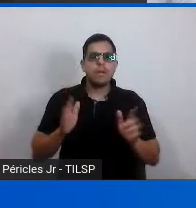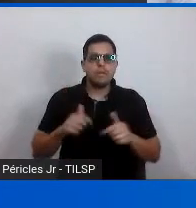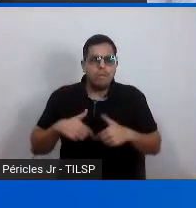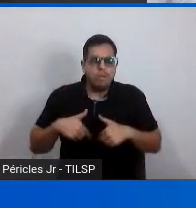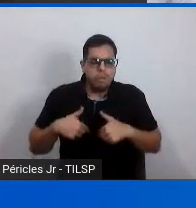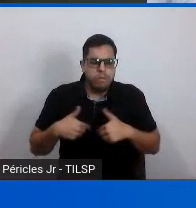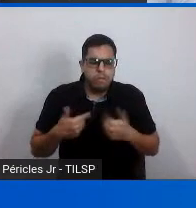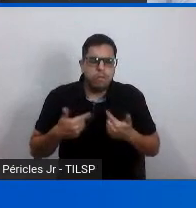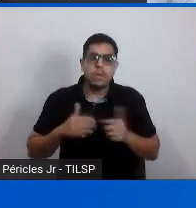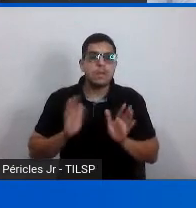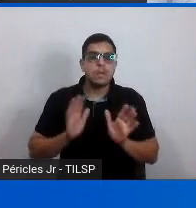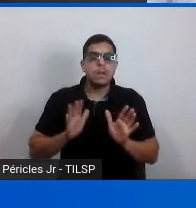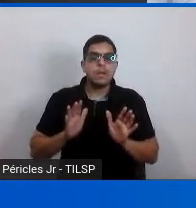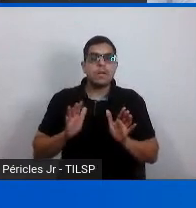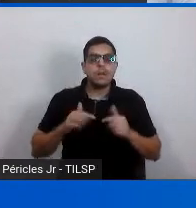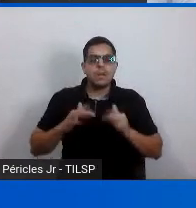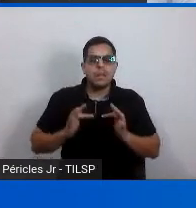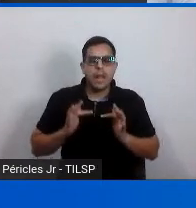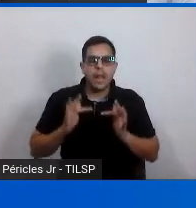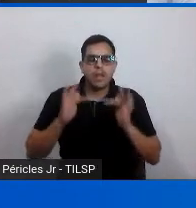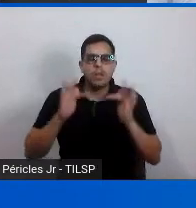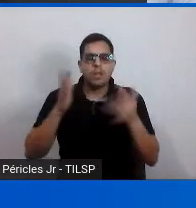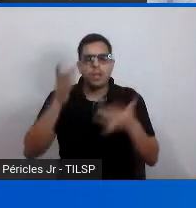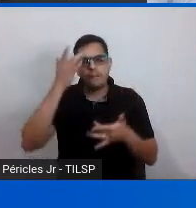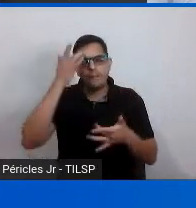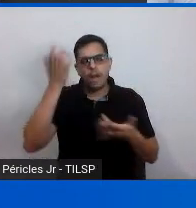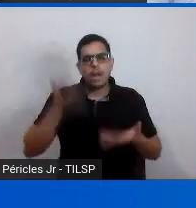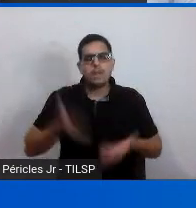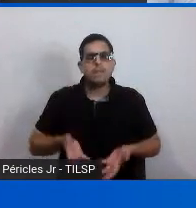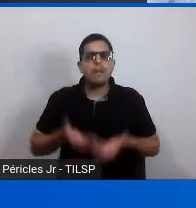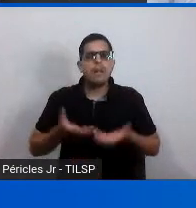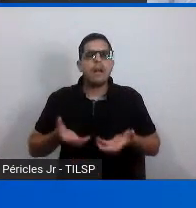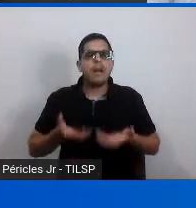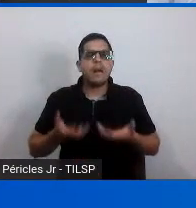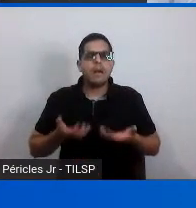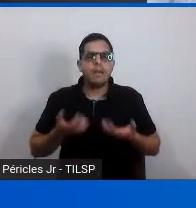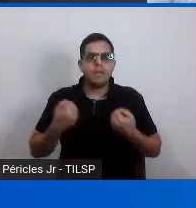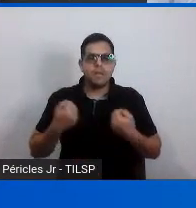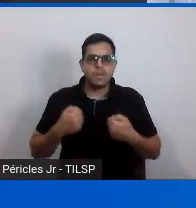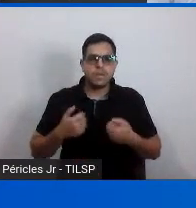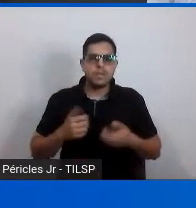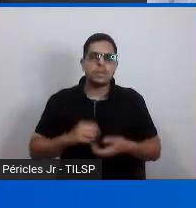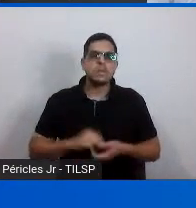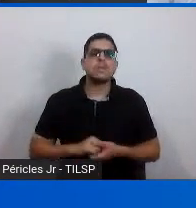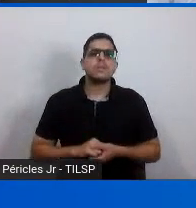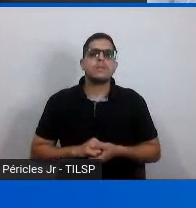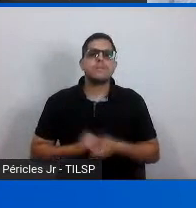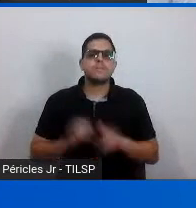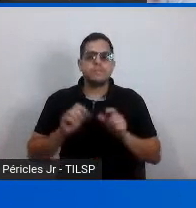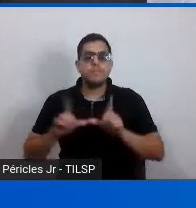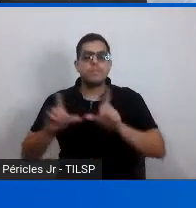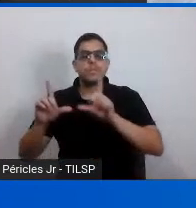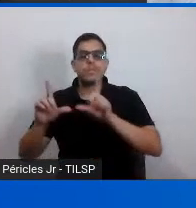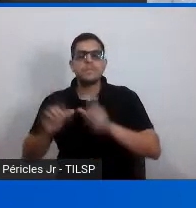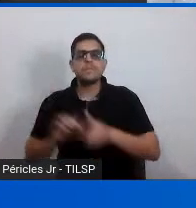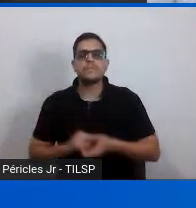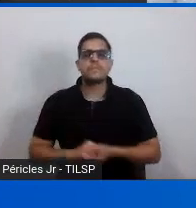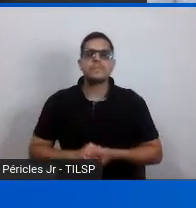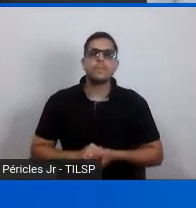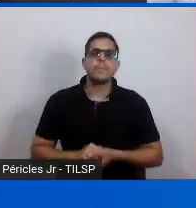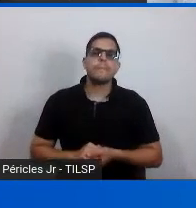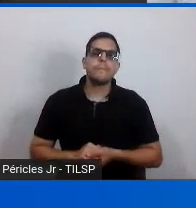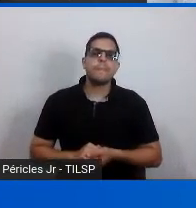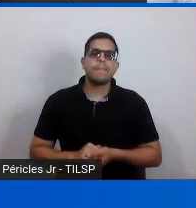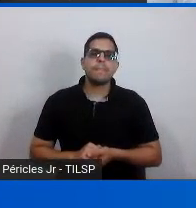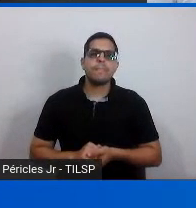mais relevante do processo da qual ele está envolvido próximo por gentileza Imagino que esse